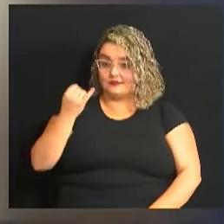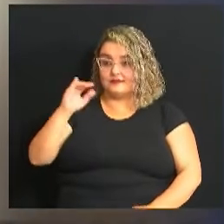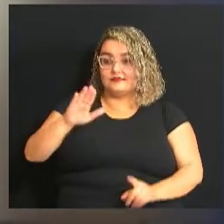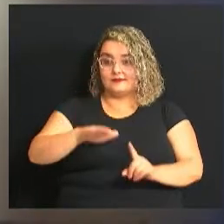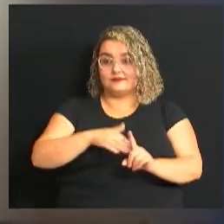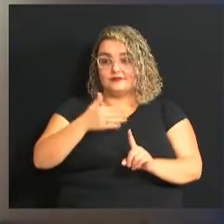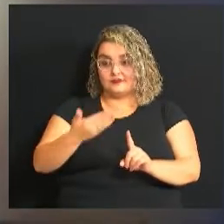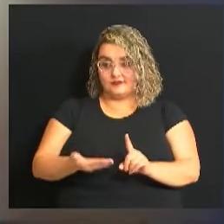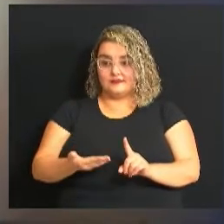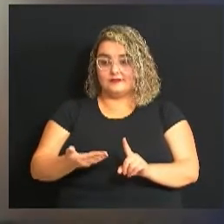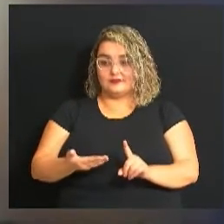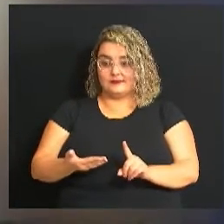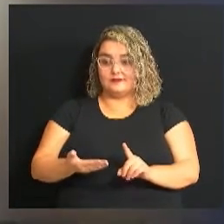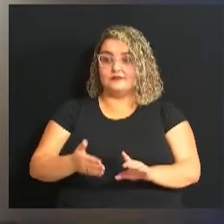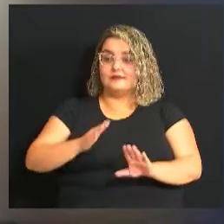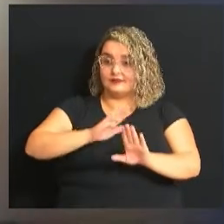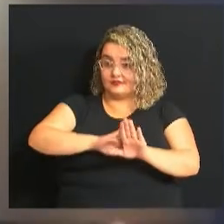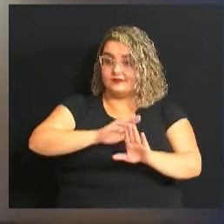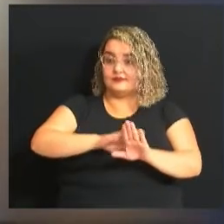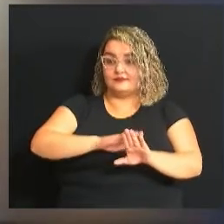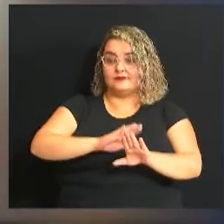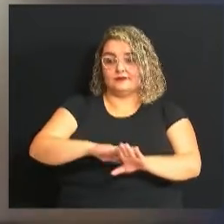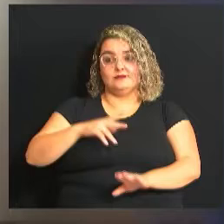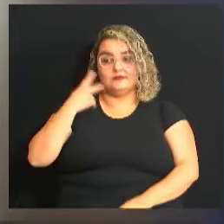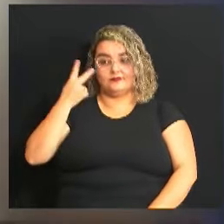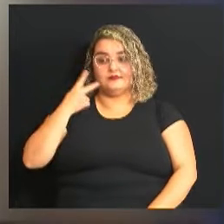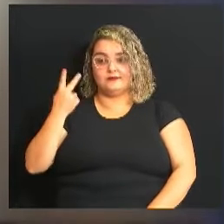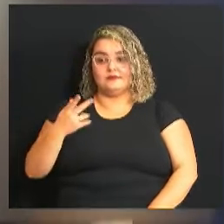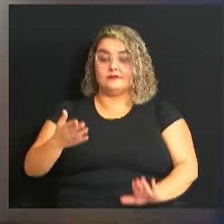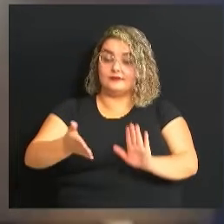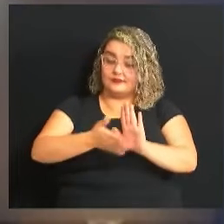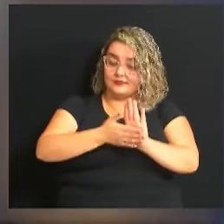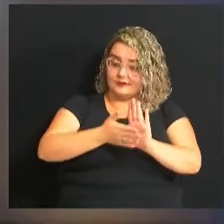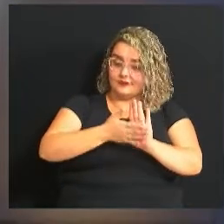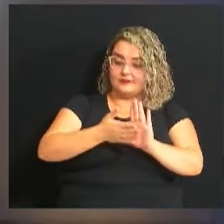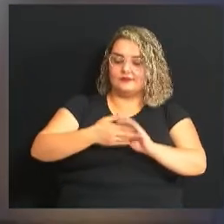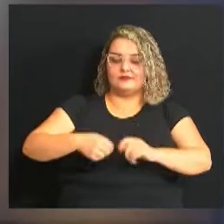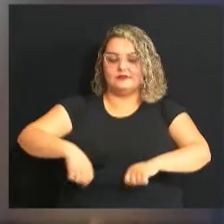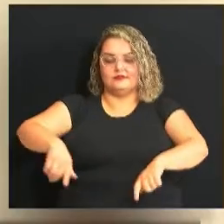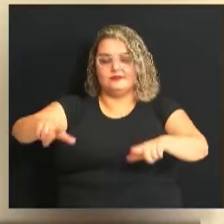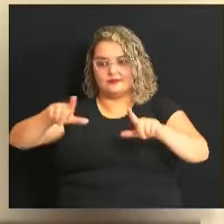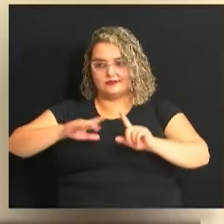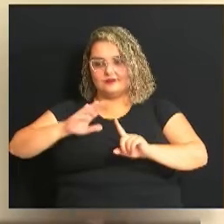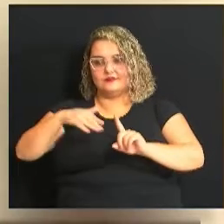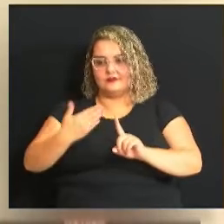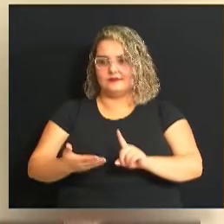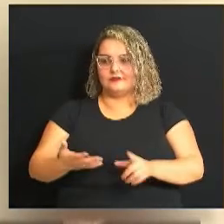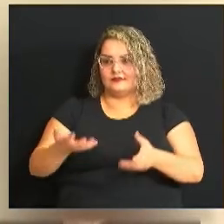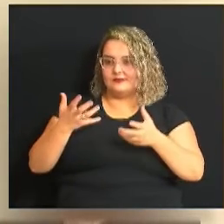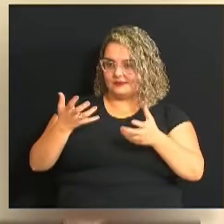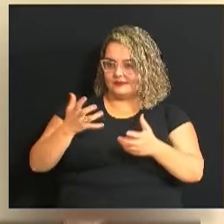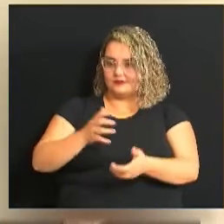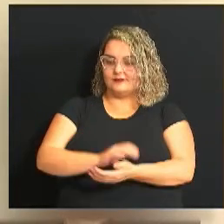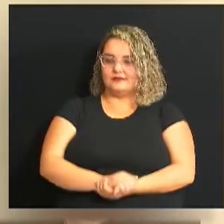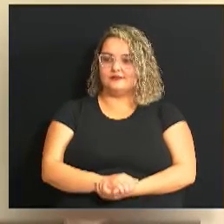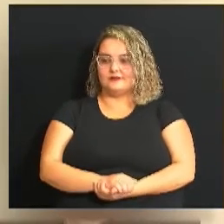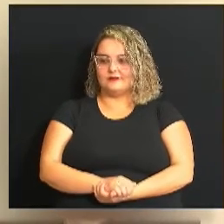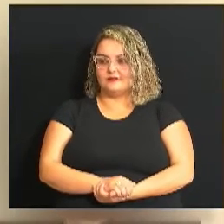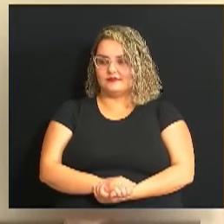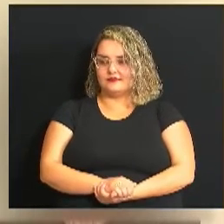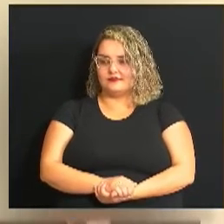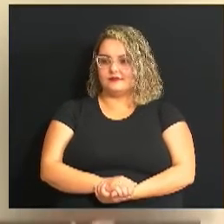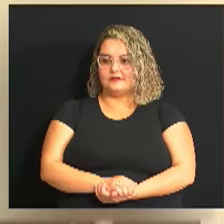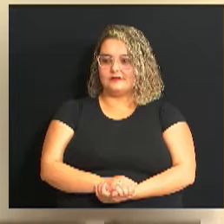homenageados e a atitude dos vereadores de propor a entrega das honrarias. Eu quero,